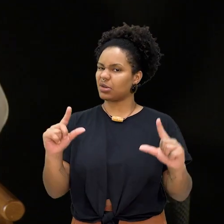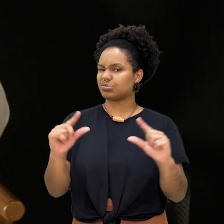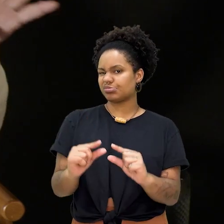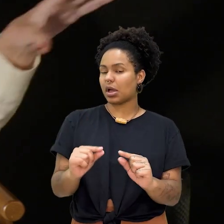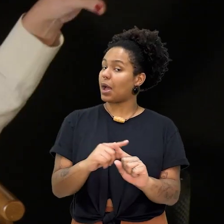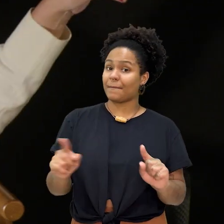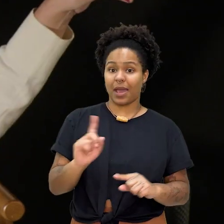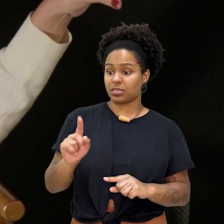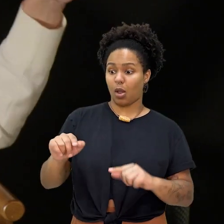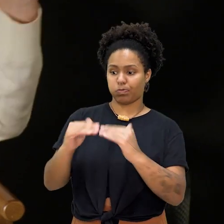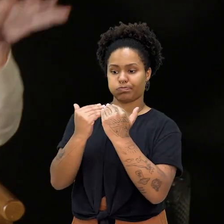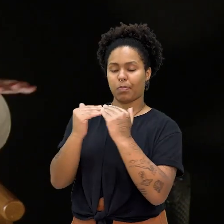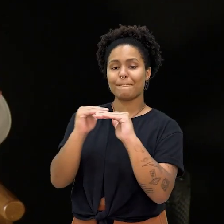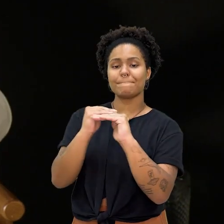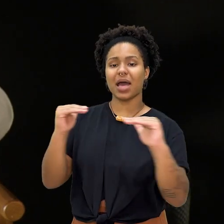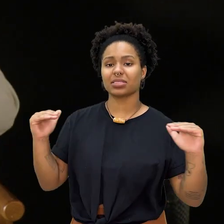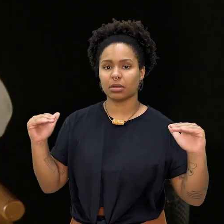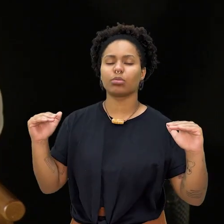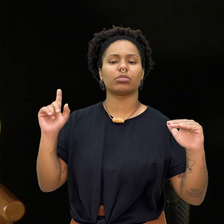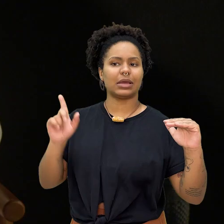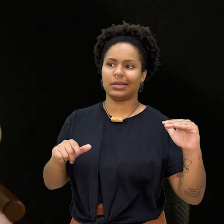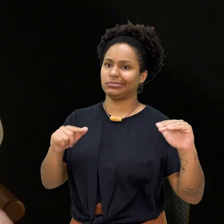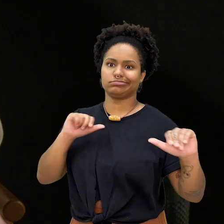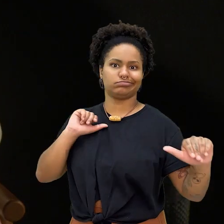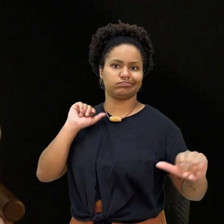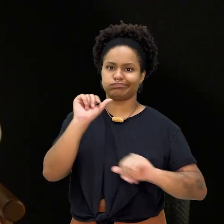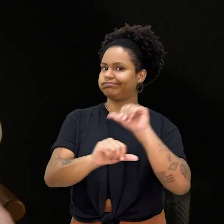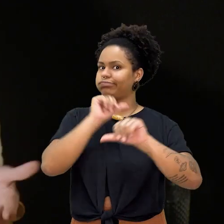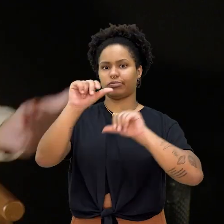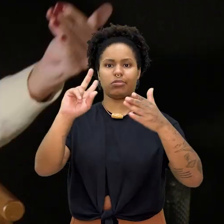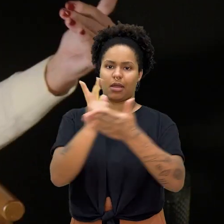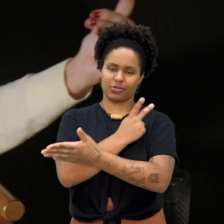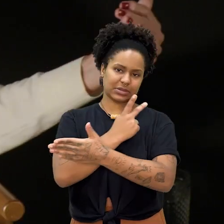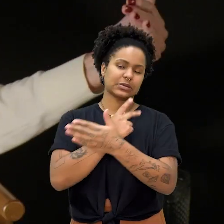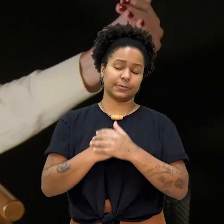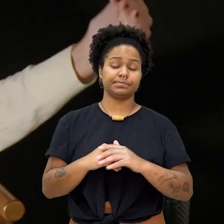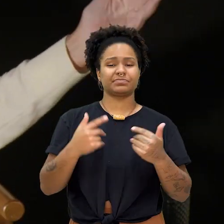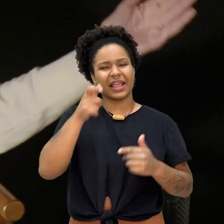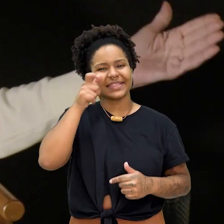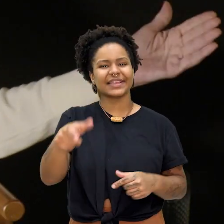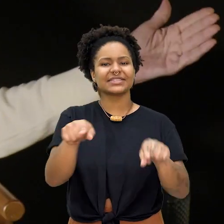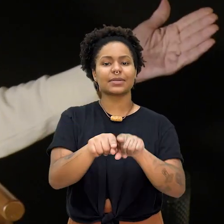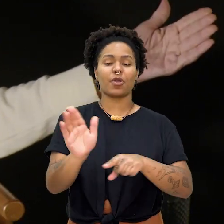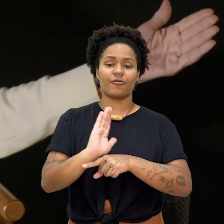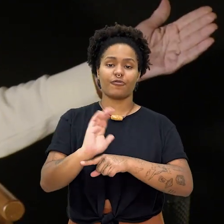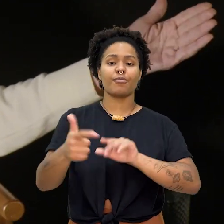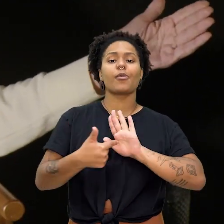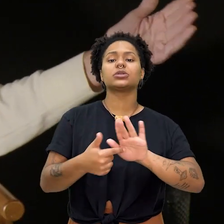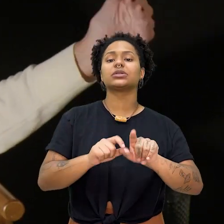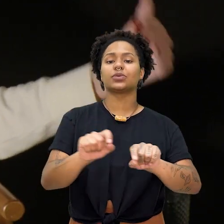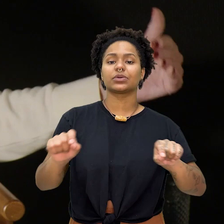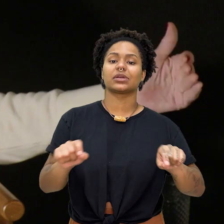pequeno, mas não para o padrão, foi altamente transformador. Uma coisa muito interessante que no filme